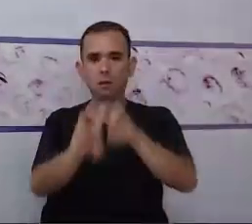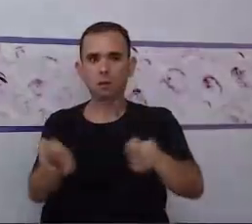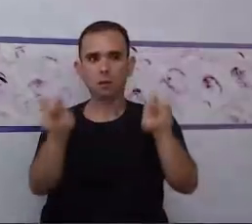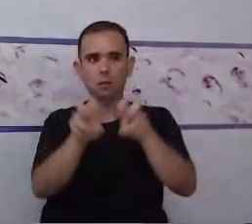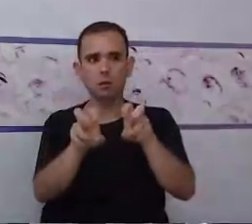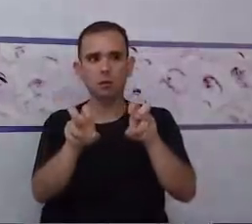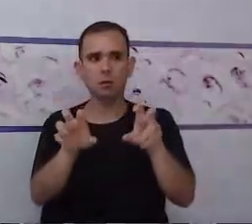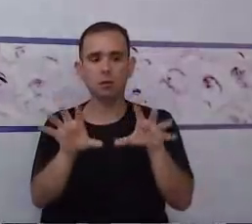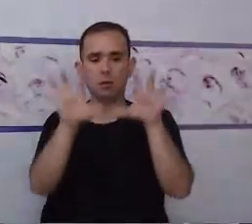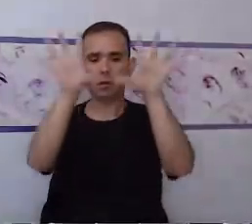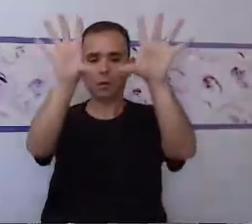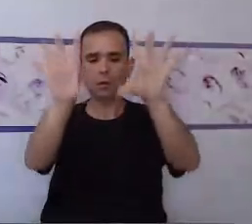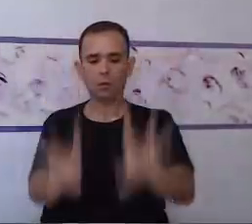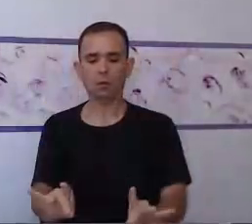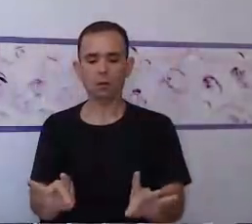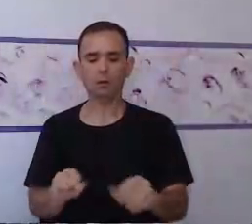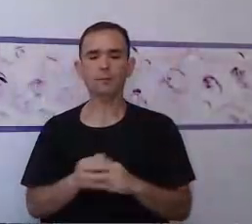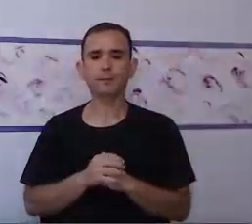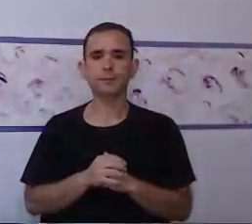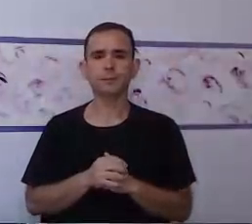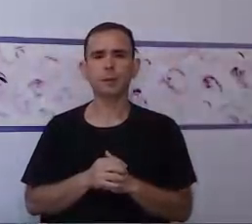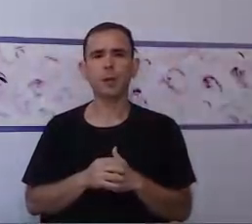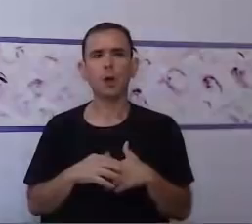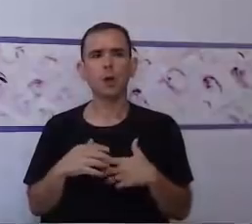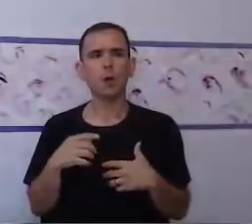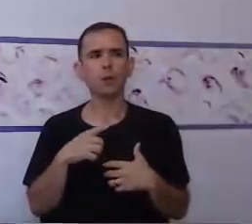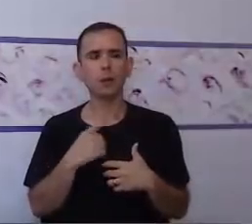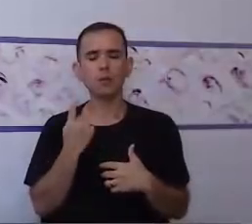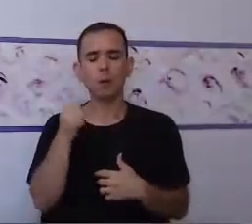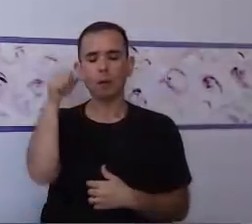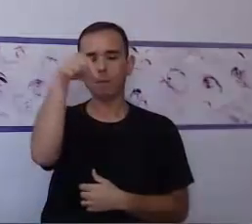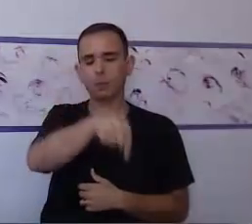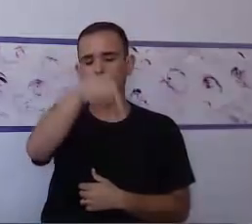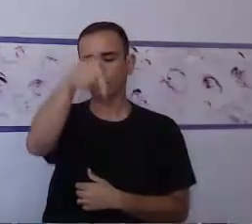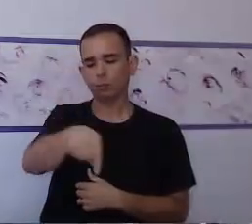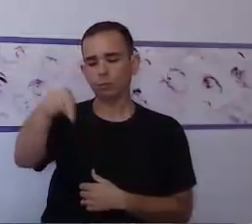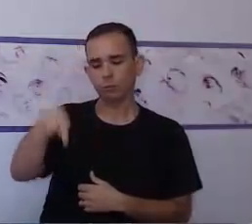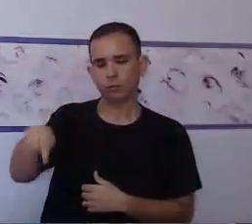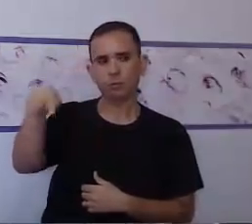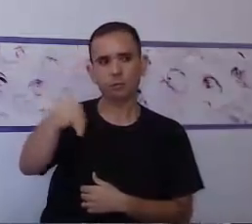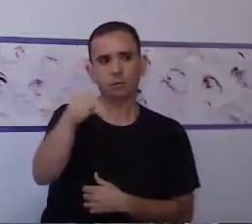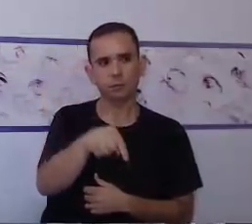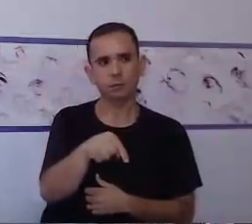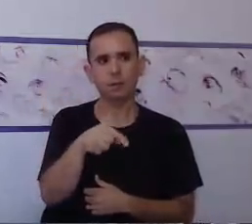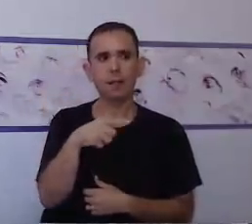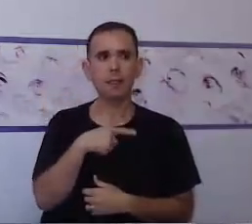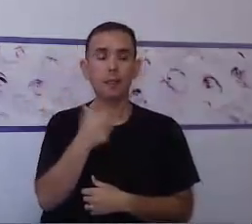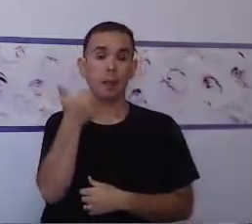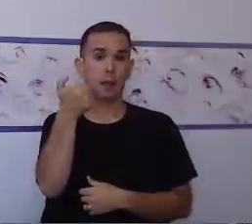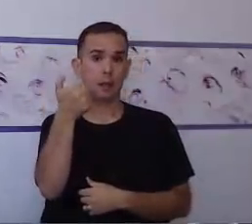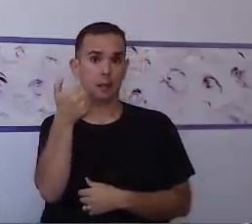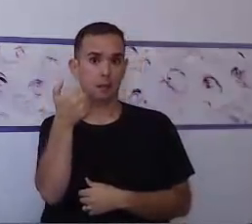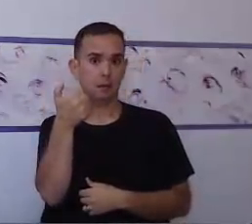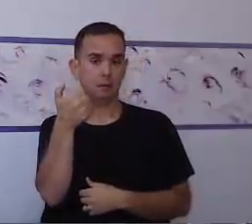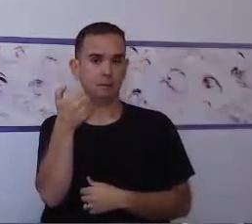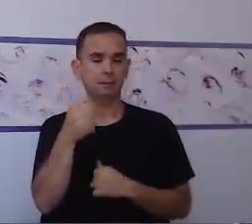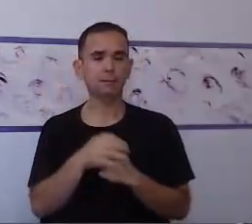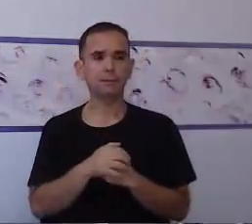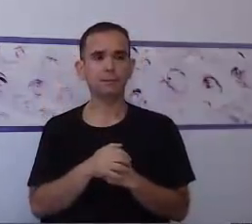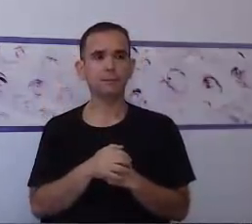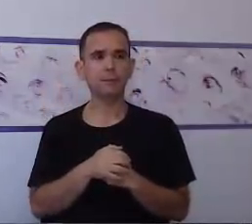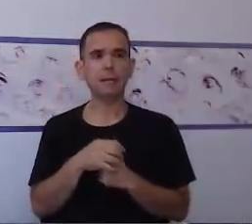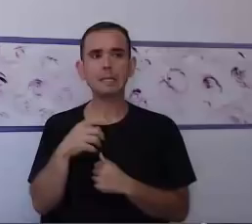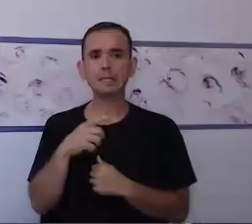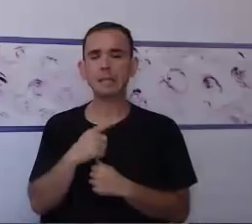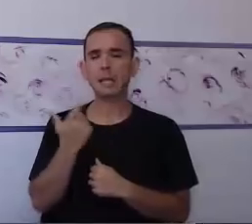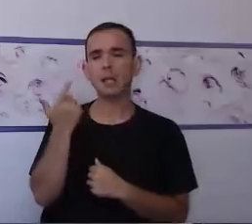A gente encaixa em cima do teclado do computador. Quando eu tenho uma ponteira, aqui está uma caneta e aqui eu tenho